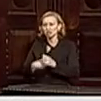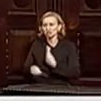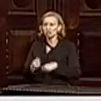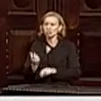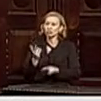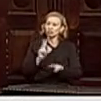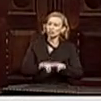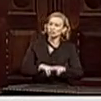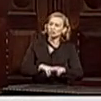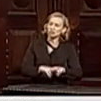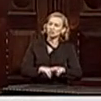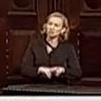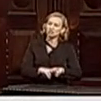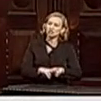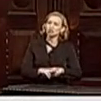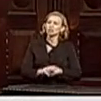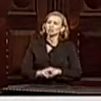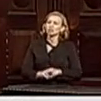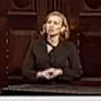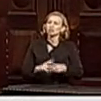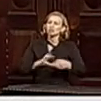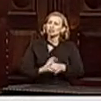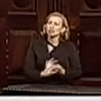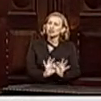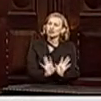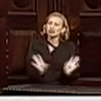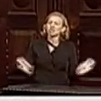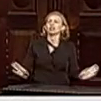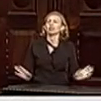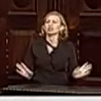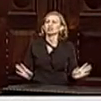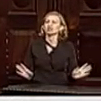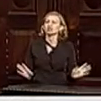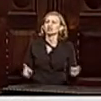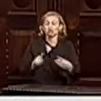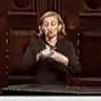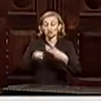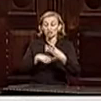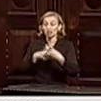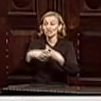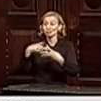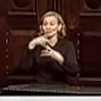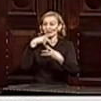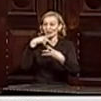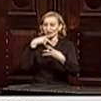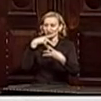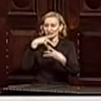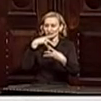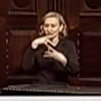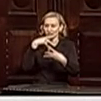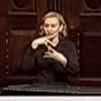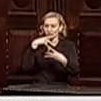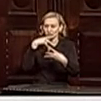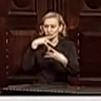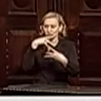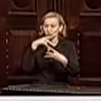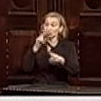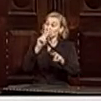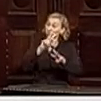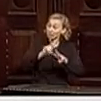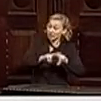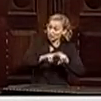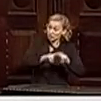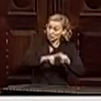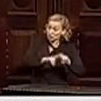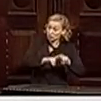Penitenciária, determinando a libertação, a soltura de 3 parlamentares que haviam sido presos por